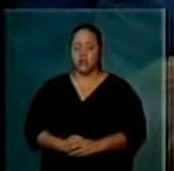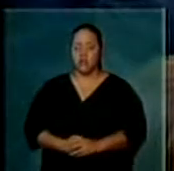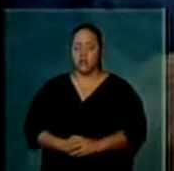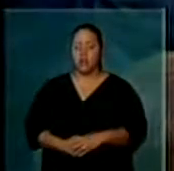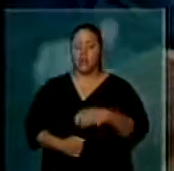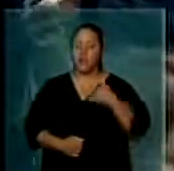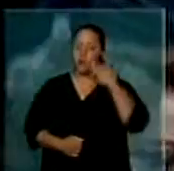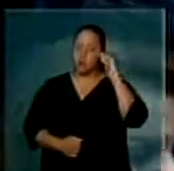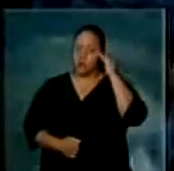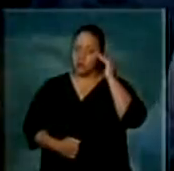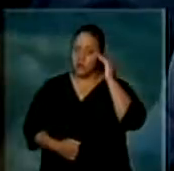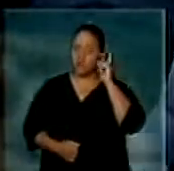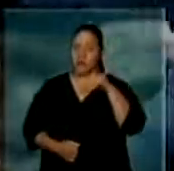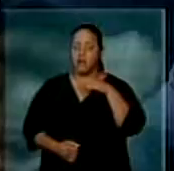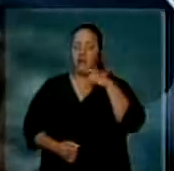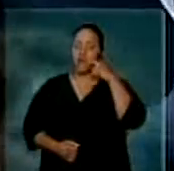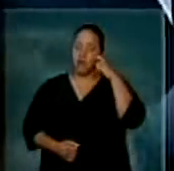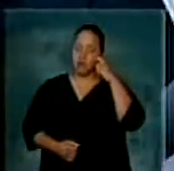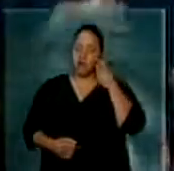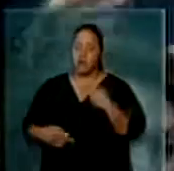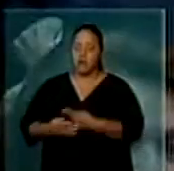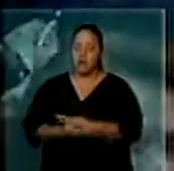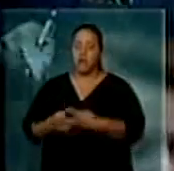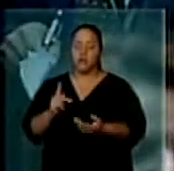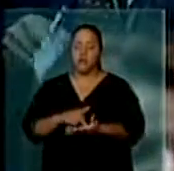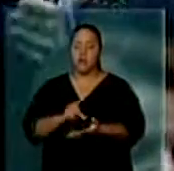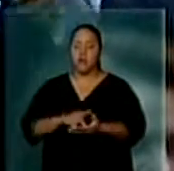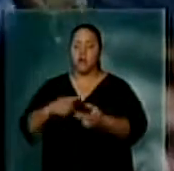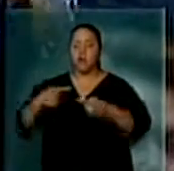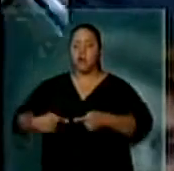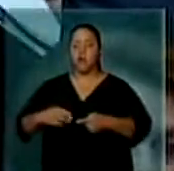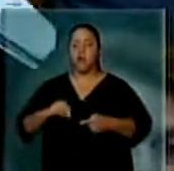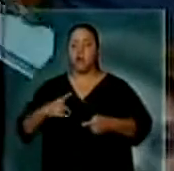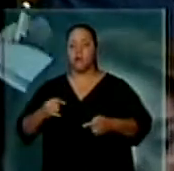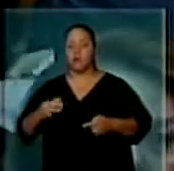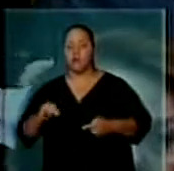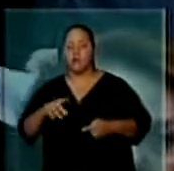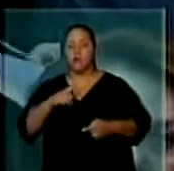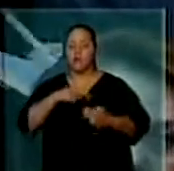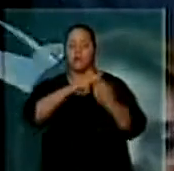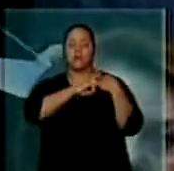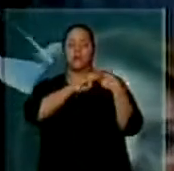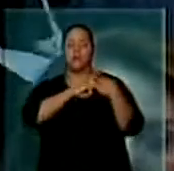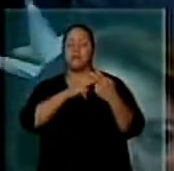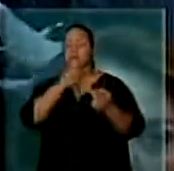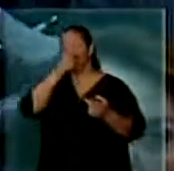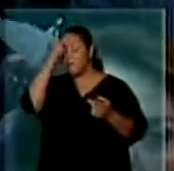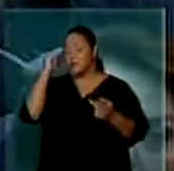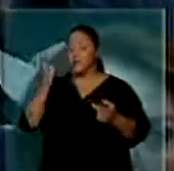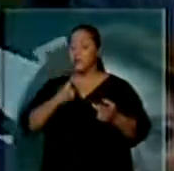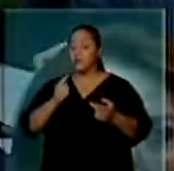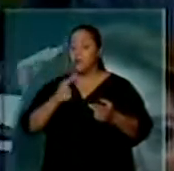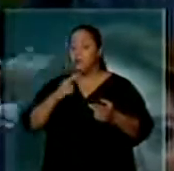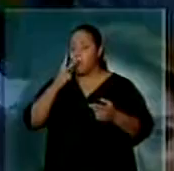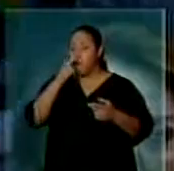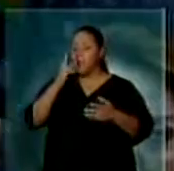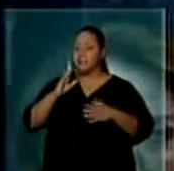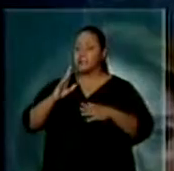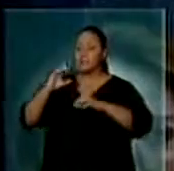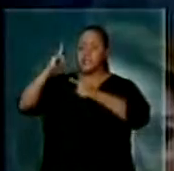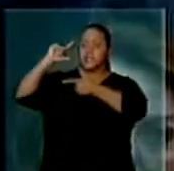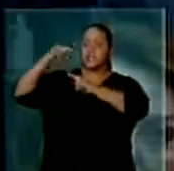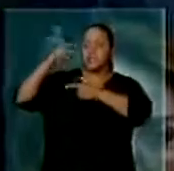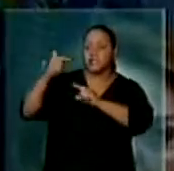Eu entendo que é uma vergonha que a oposição seja comandada por alguém que não tem nenhuma tradição, nenhuma história